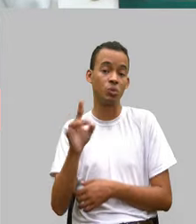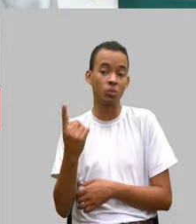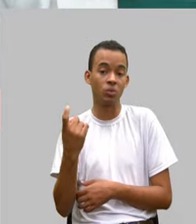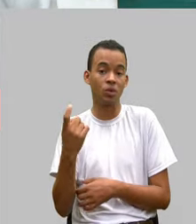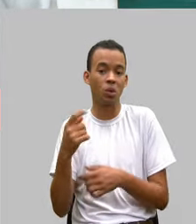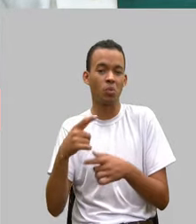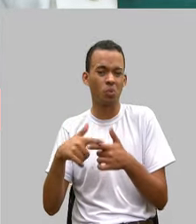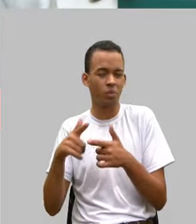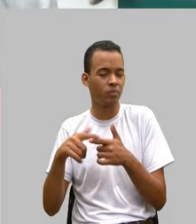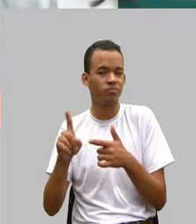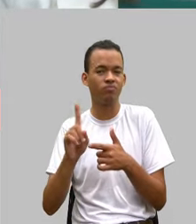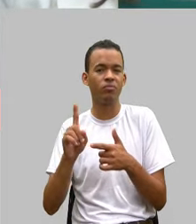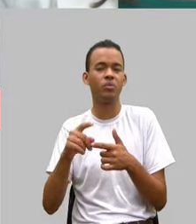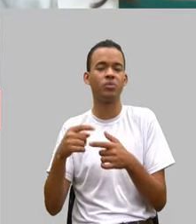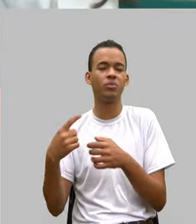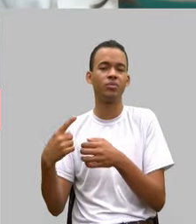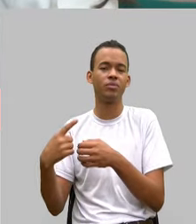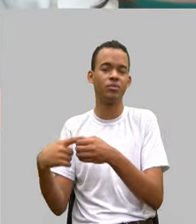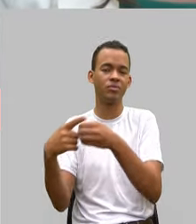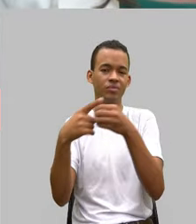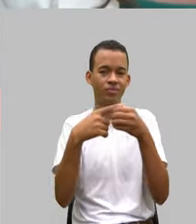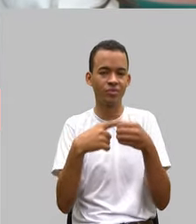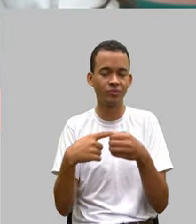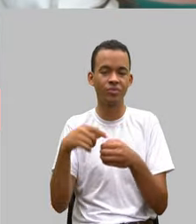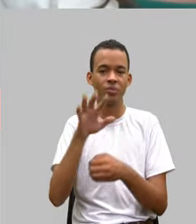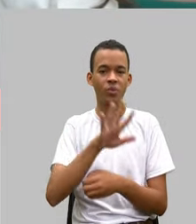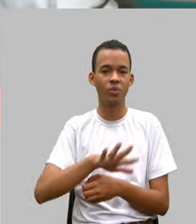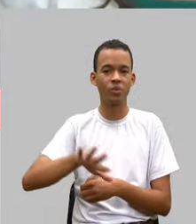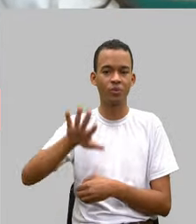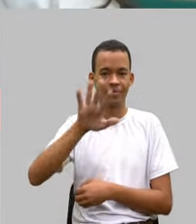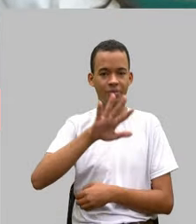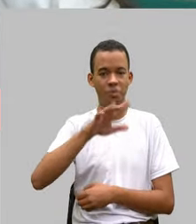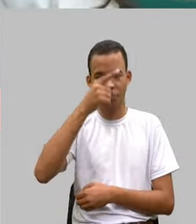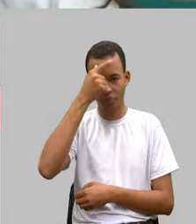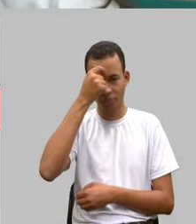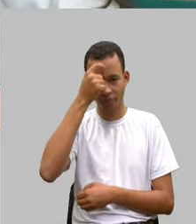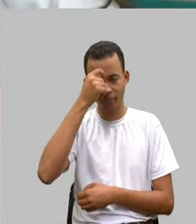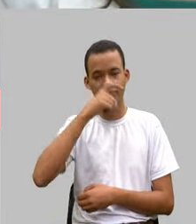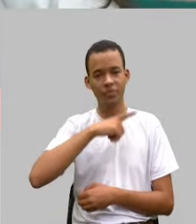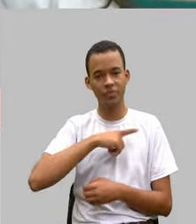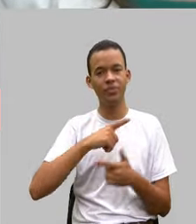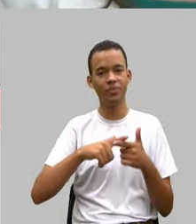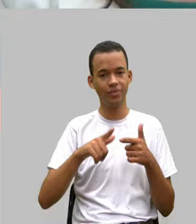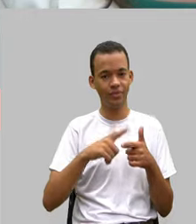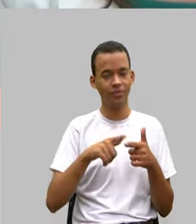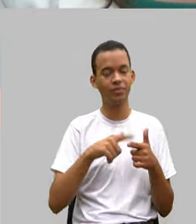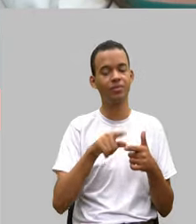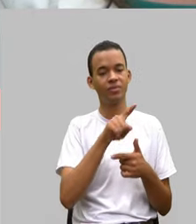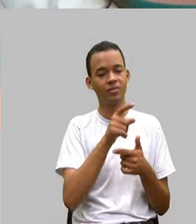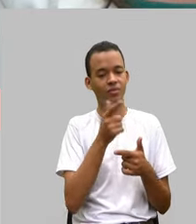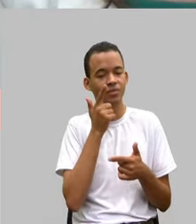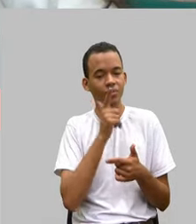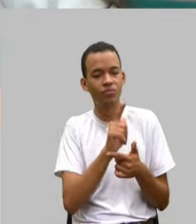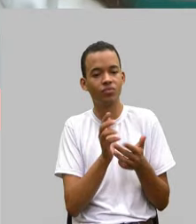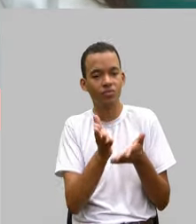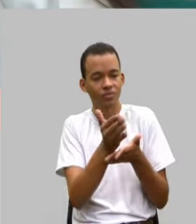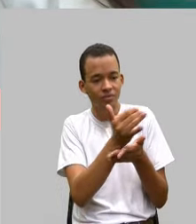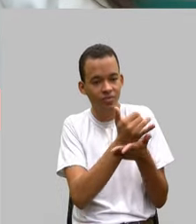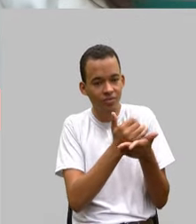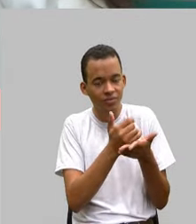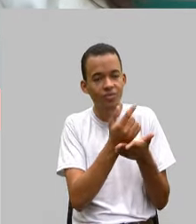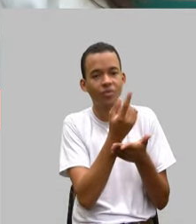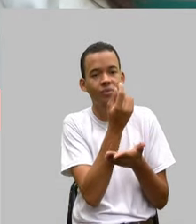conseguindo Inclusive a captação de recursos né no âmbito estadual para financiamento e custeio das nossas